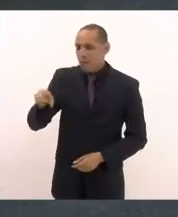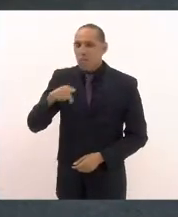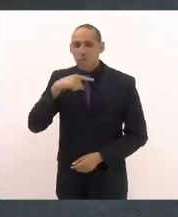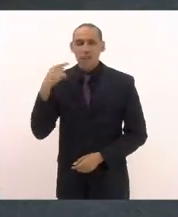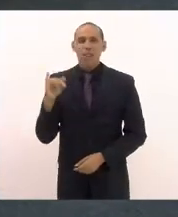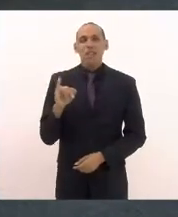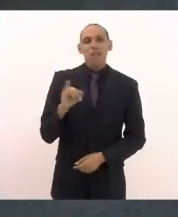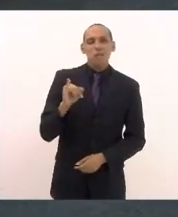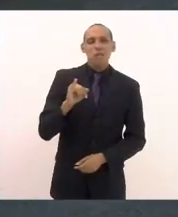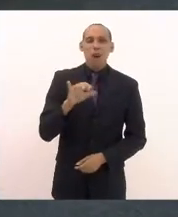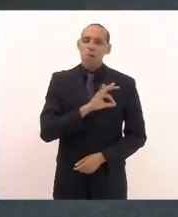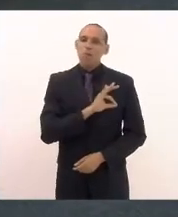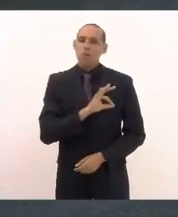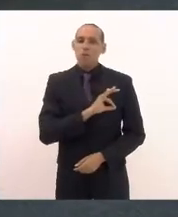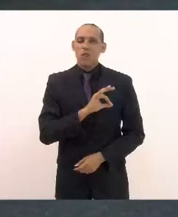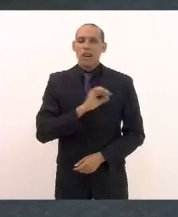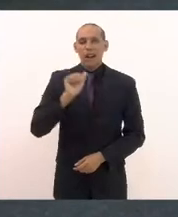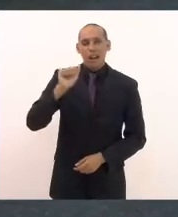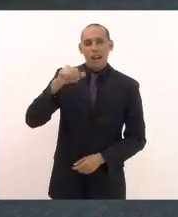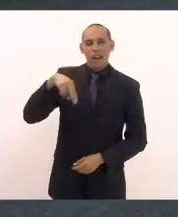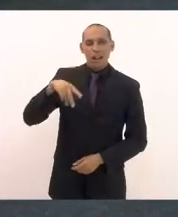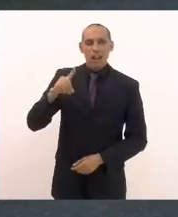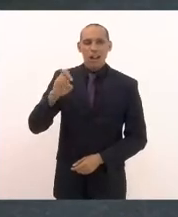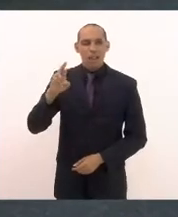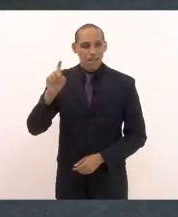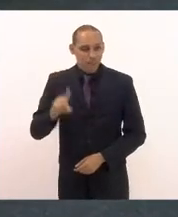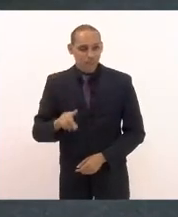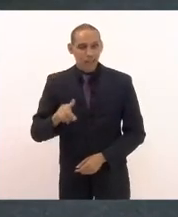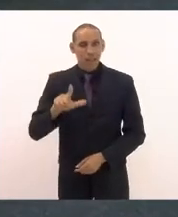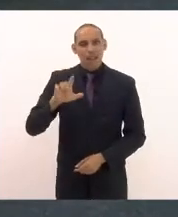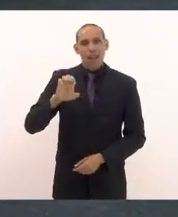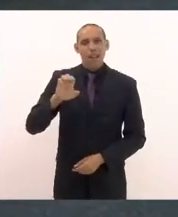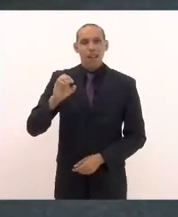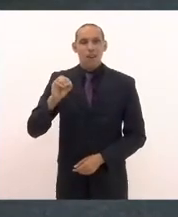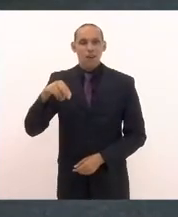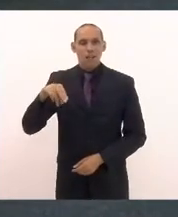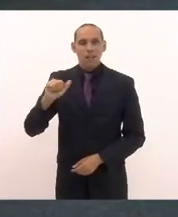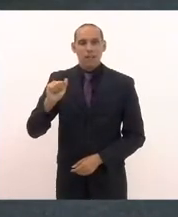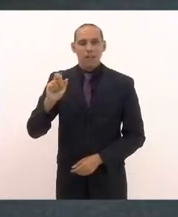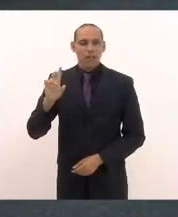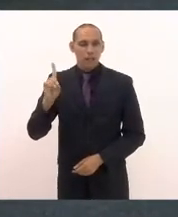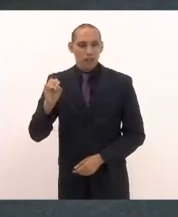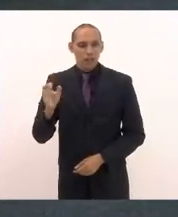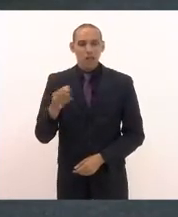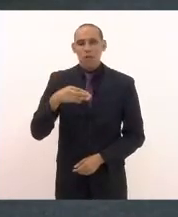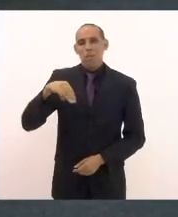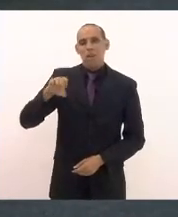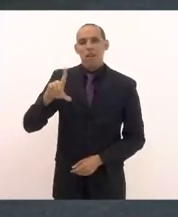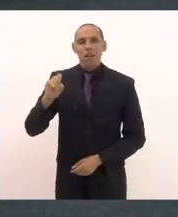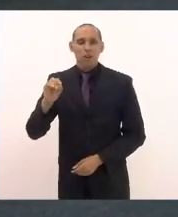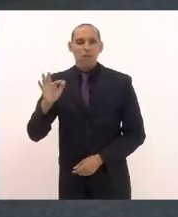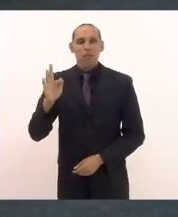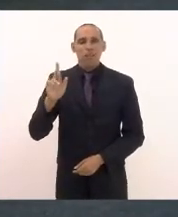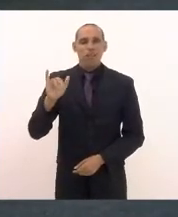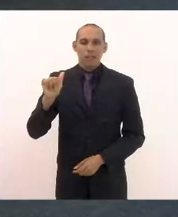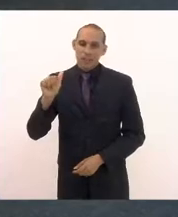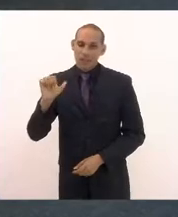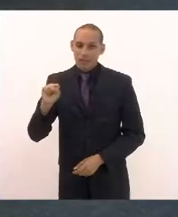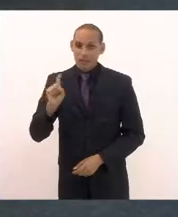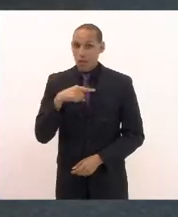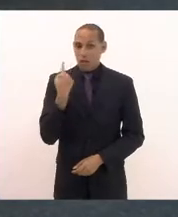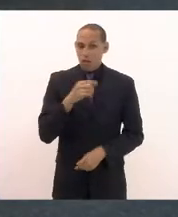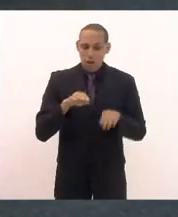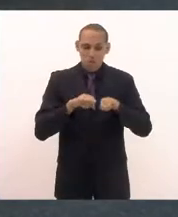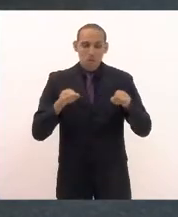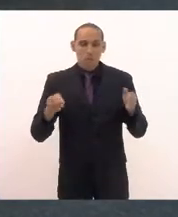polícia do Estado do Rio de Janeiro, André Leonardo de Melo Frias. Importante dizer, senhora presidenta, que nós, da bancada do PSOL,